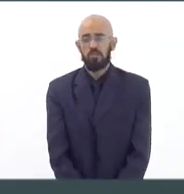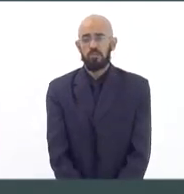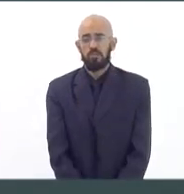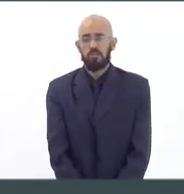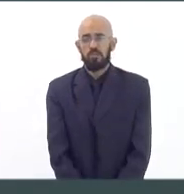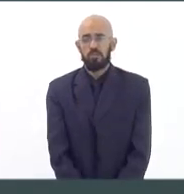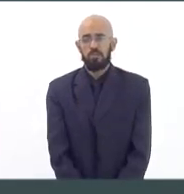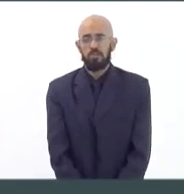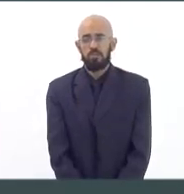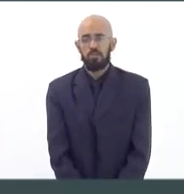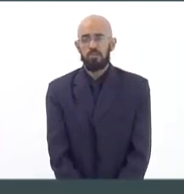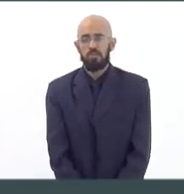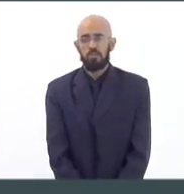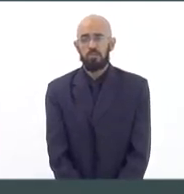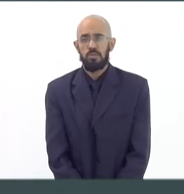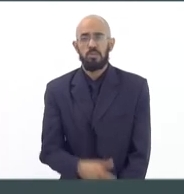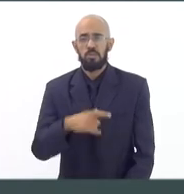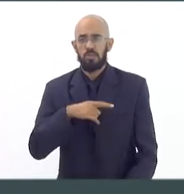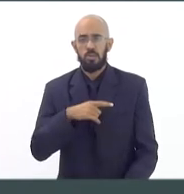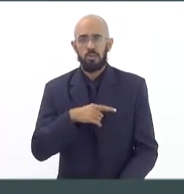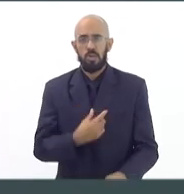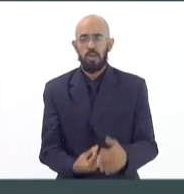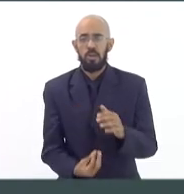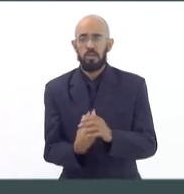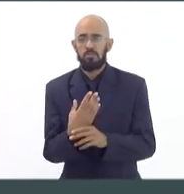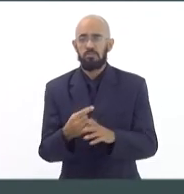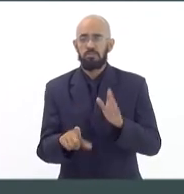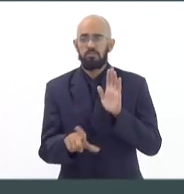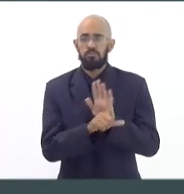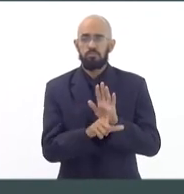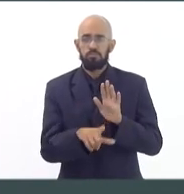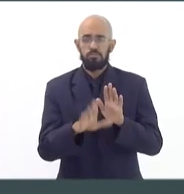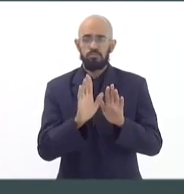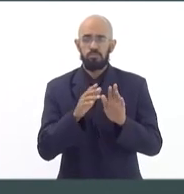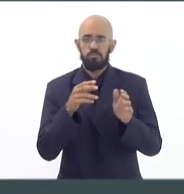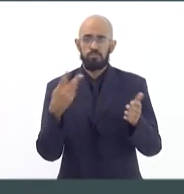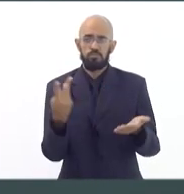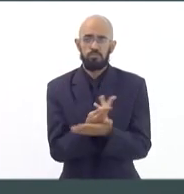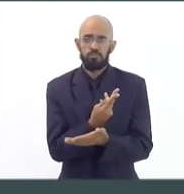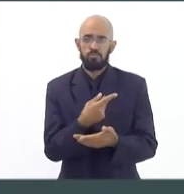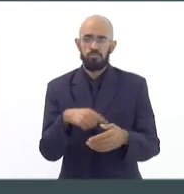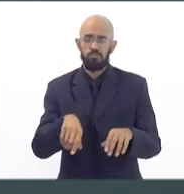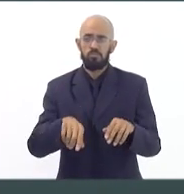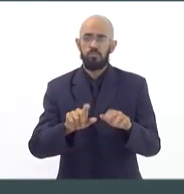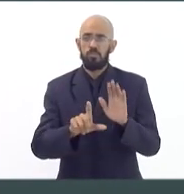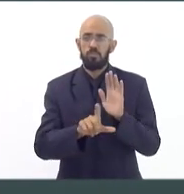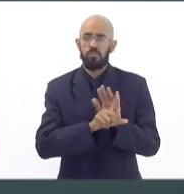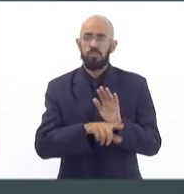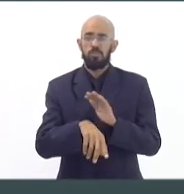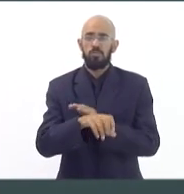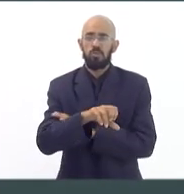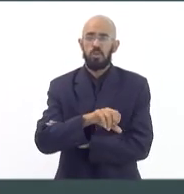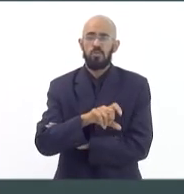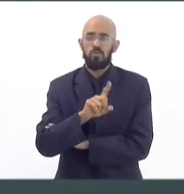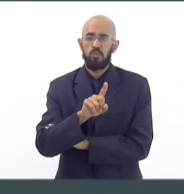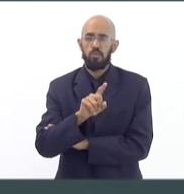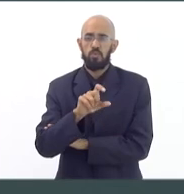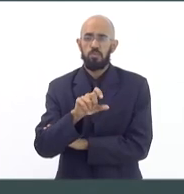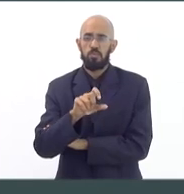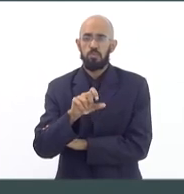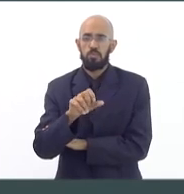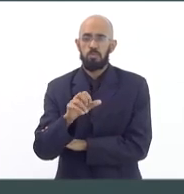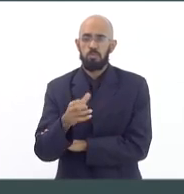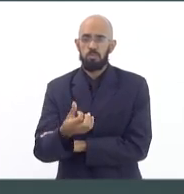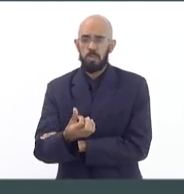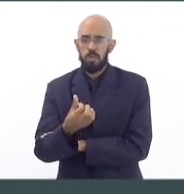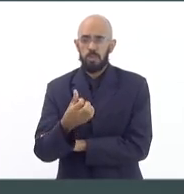e aqui são as alterações normativas da que já ocorreram é para a edição da Lei 9169 2021 não